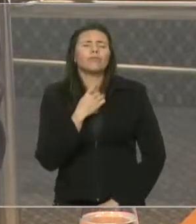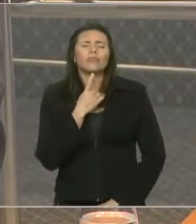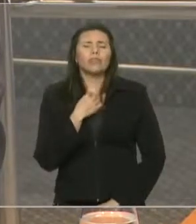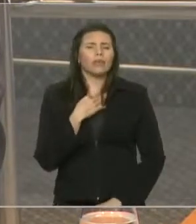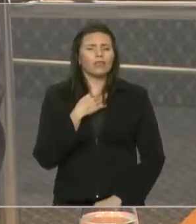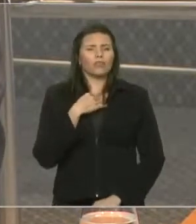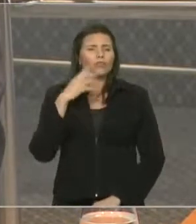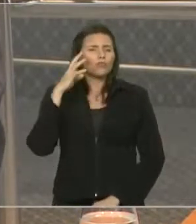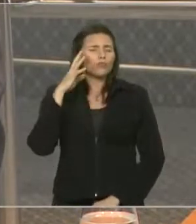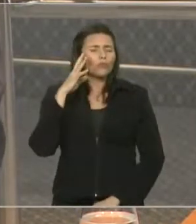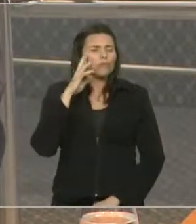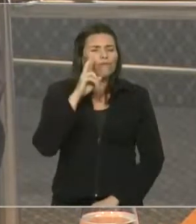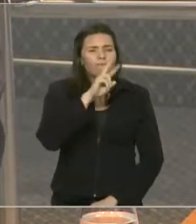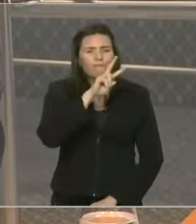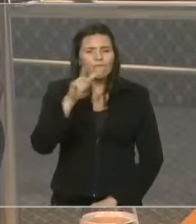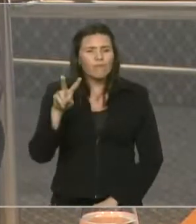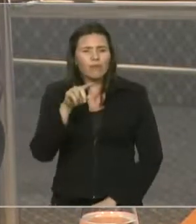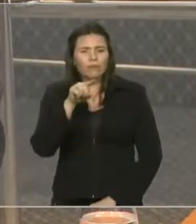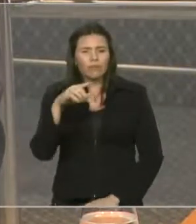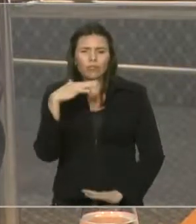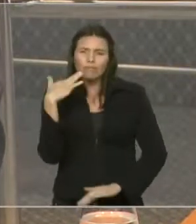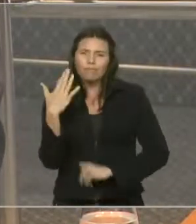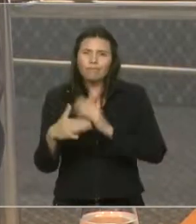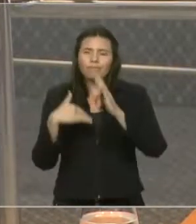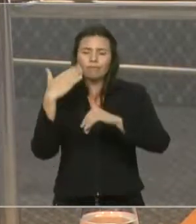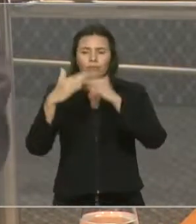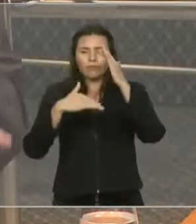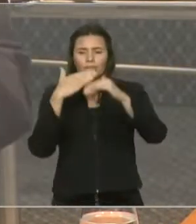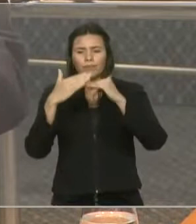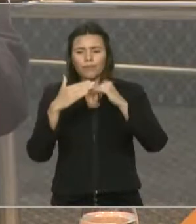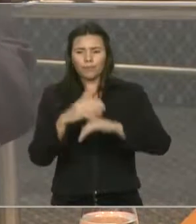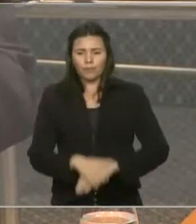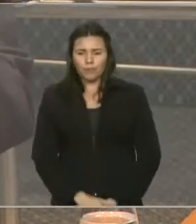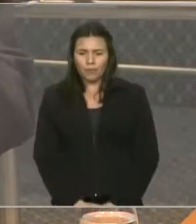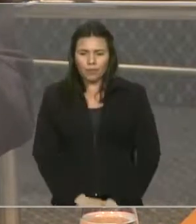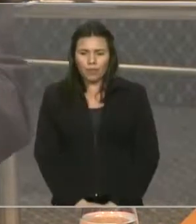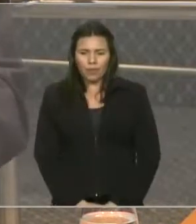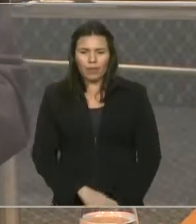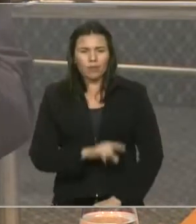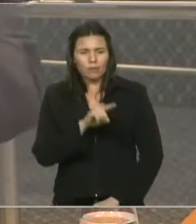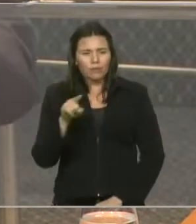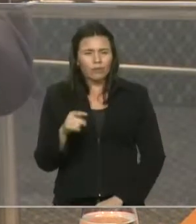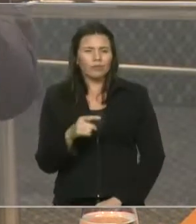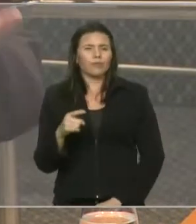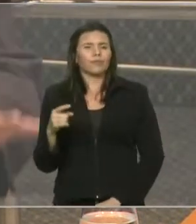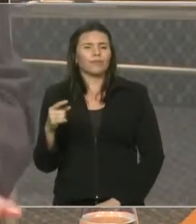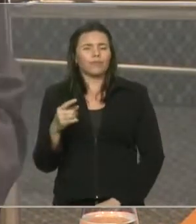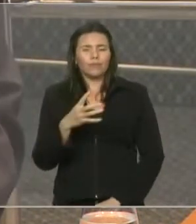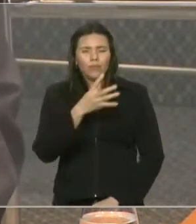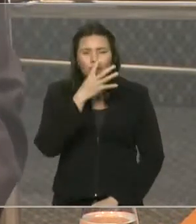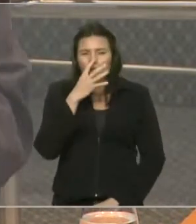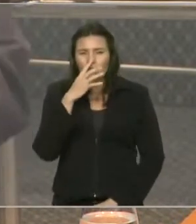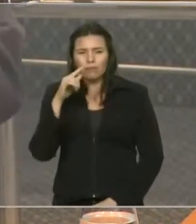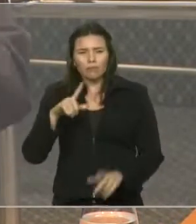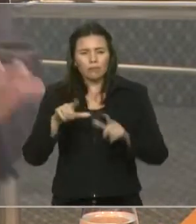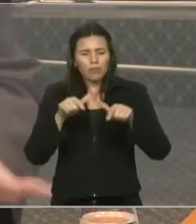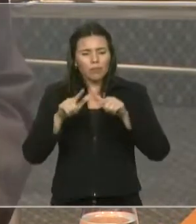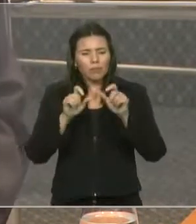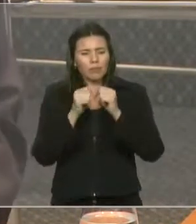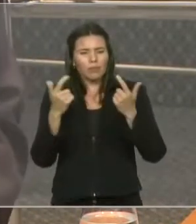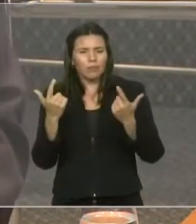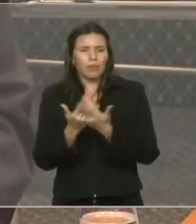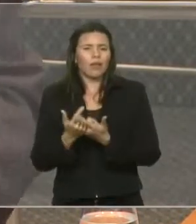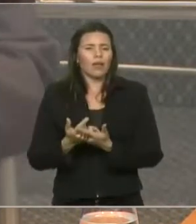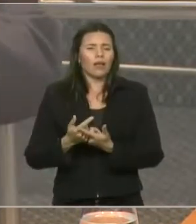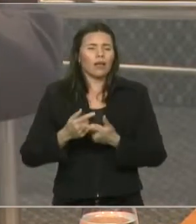vocês crescerem. Vocês vão ver um parlamento, todo esse sonho dos discursos da vida, dos caminhadas da vida, das